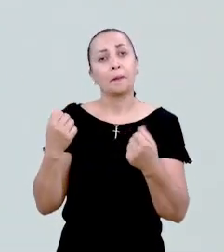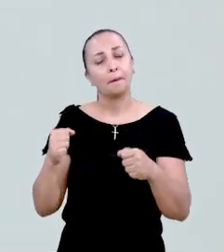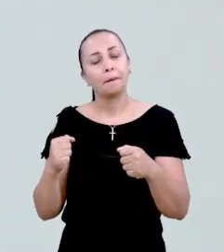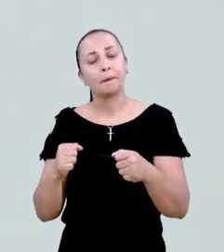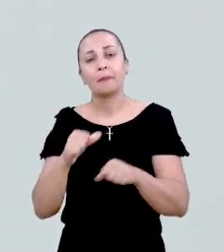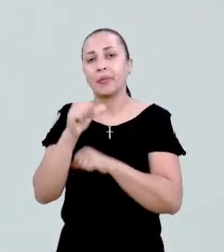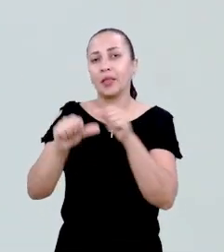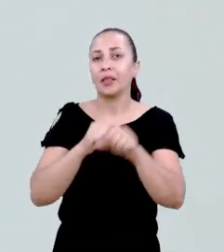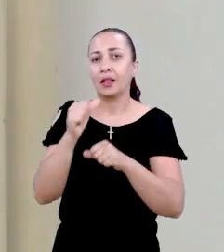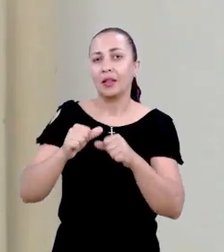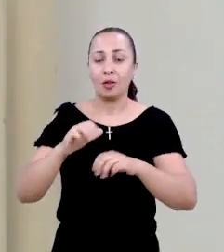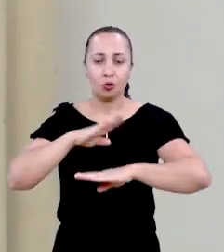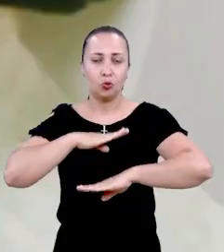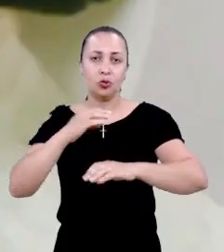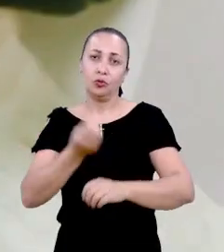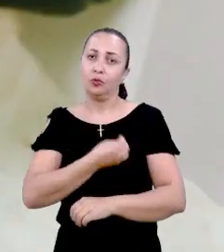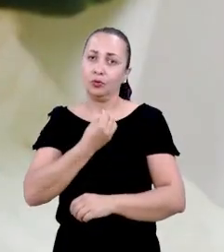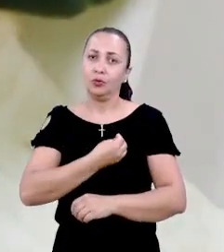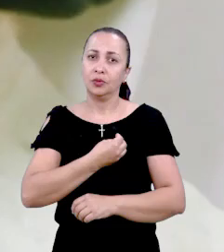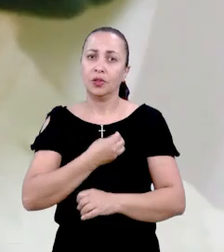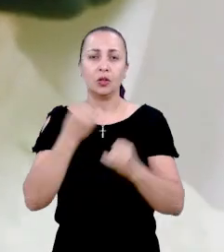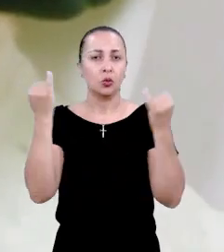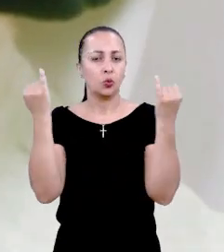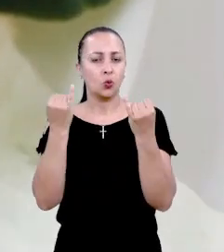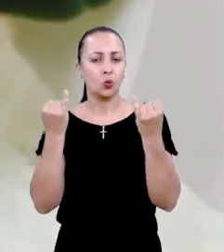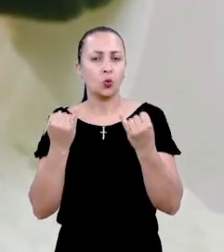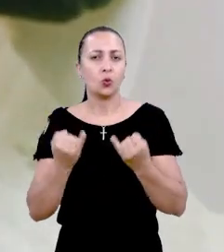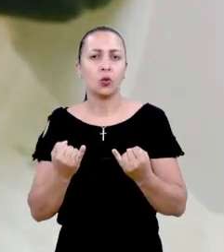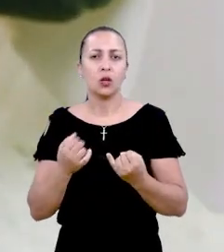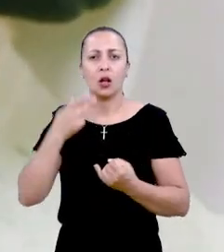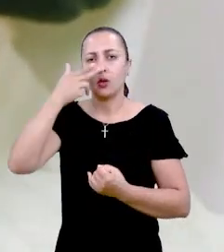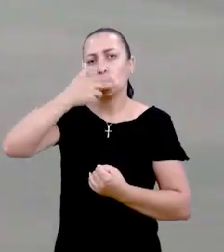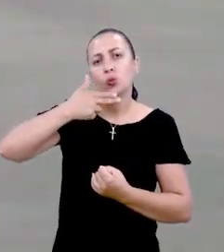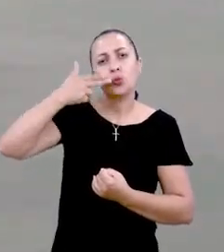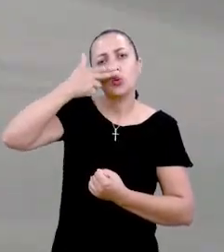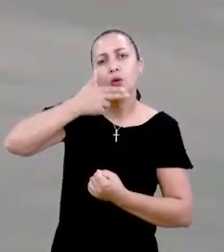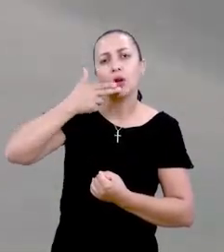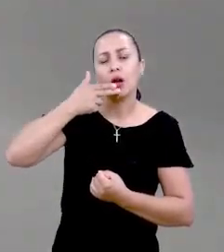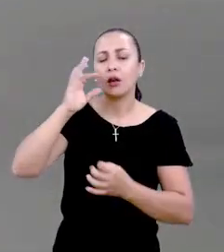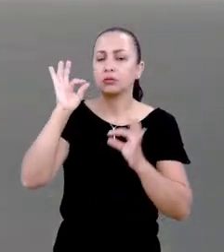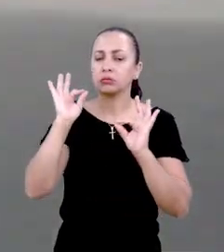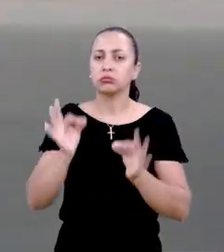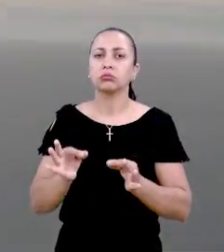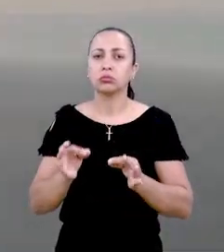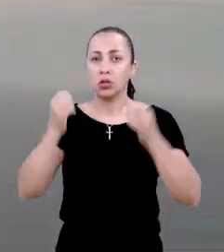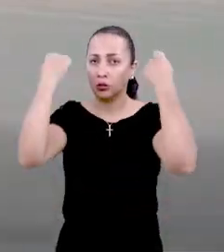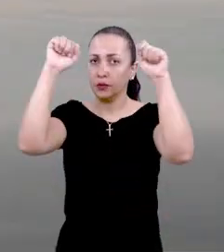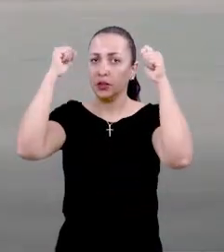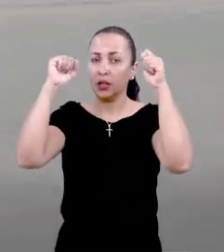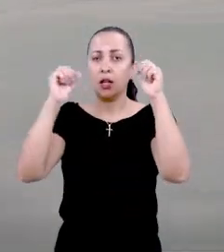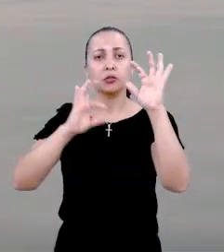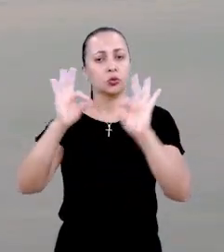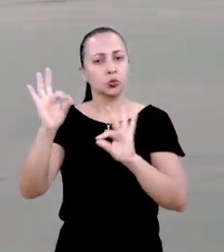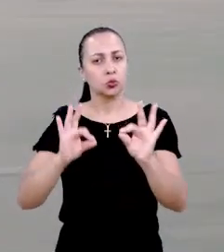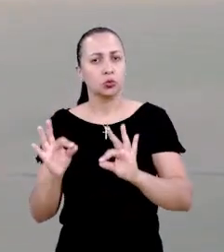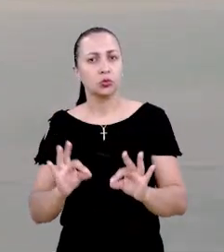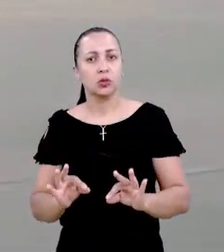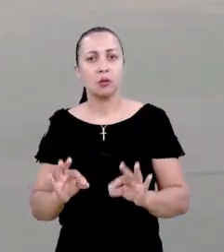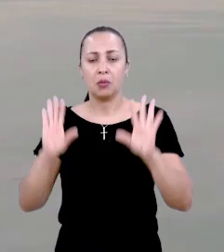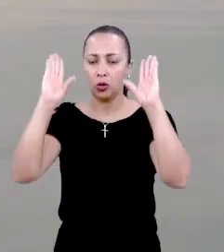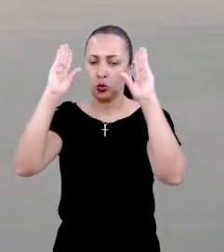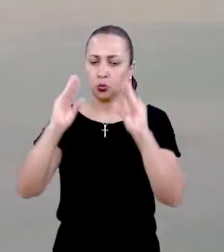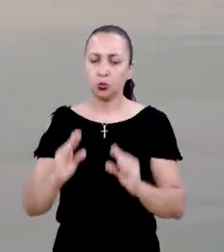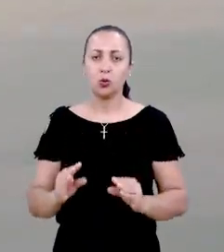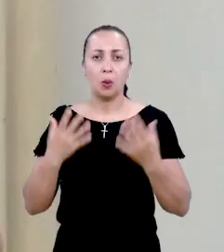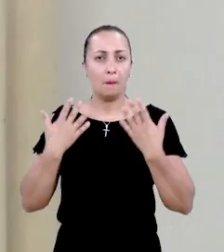estilo de vida, né, no sentido de uma dieta mais adequada, atividade física regular para reduzir peso, é sempre